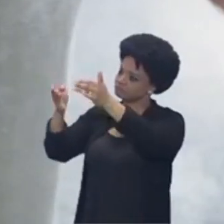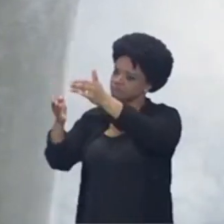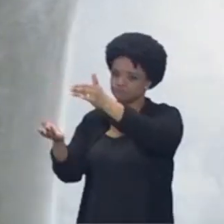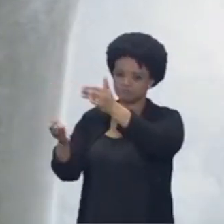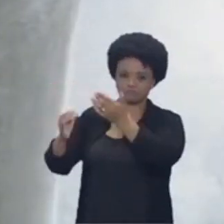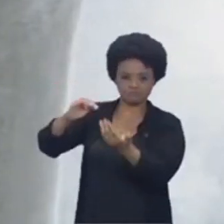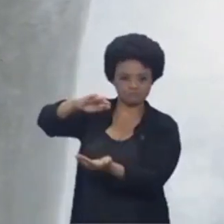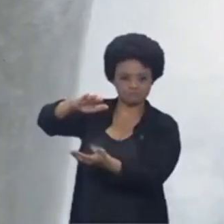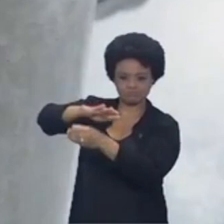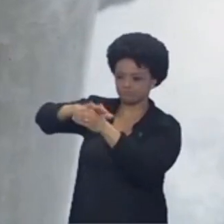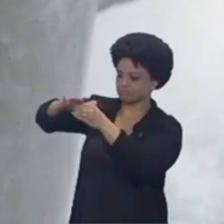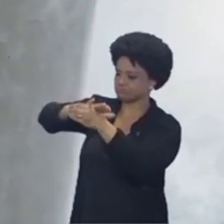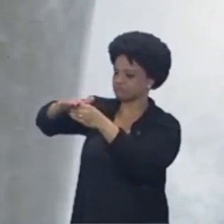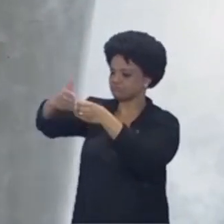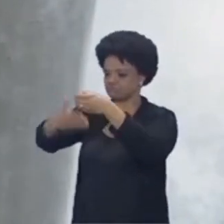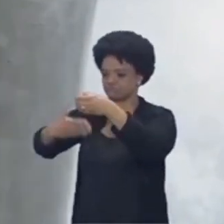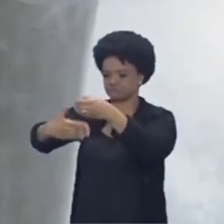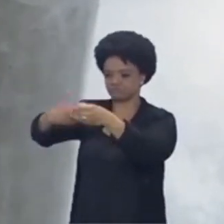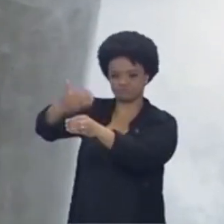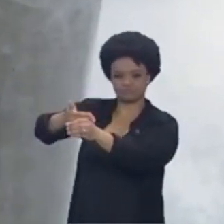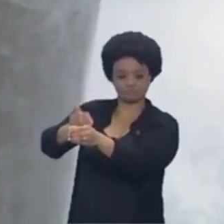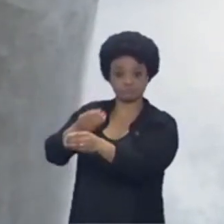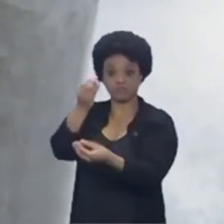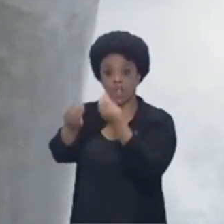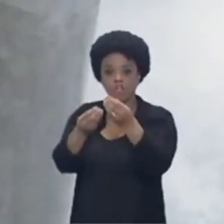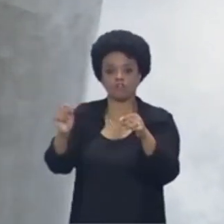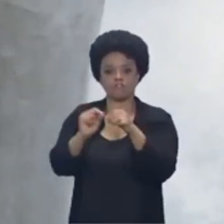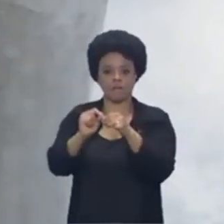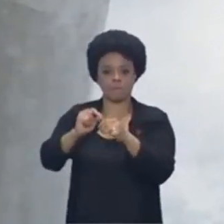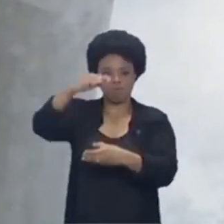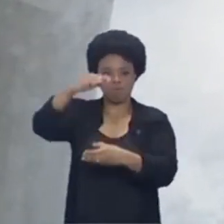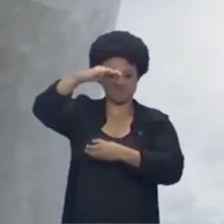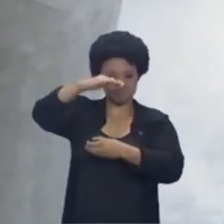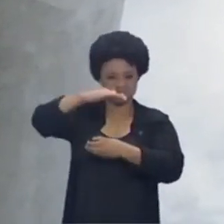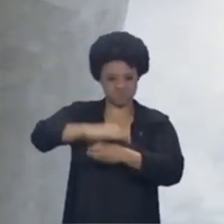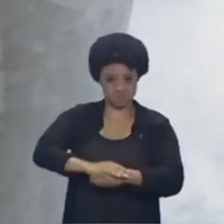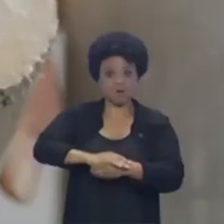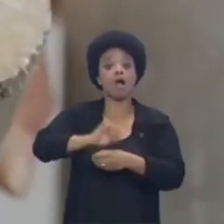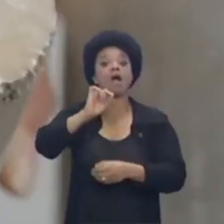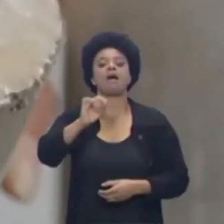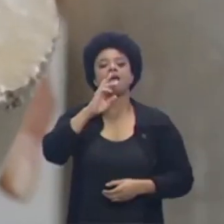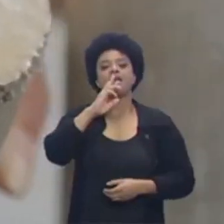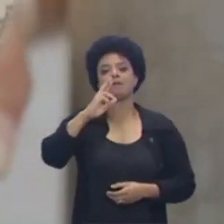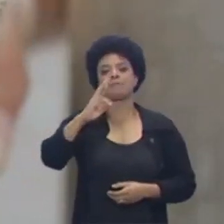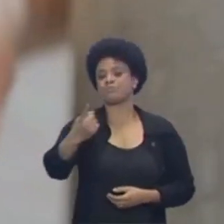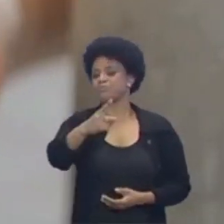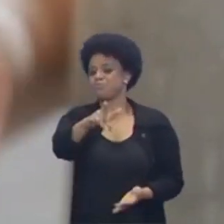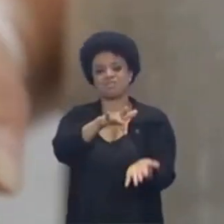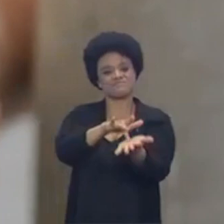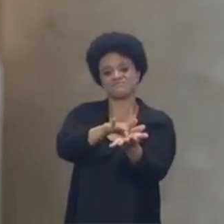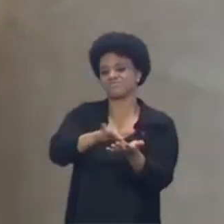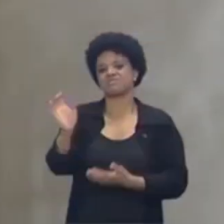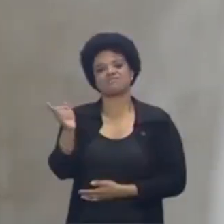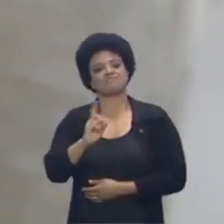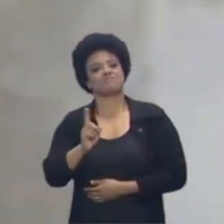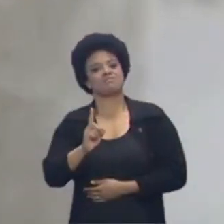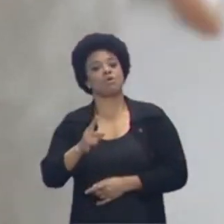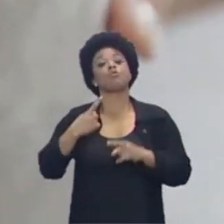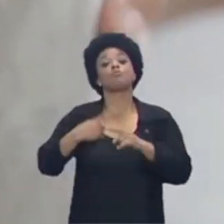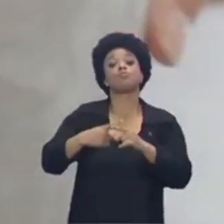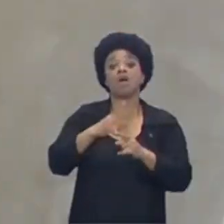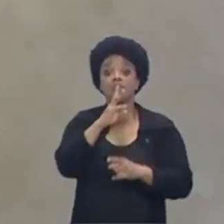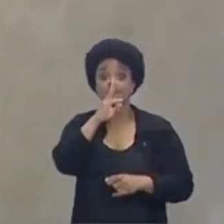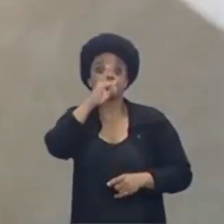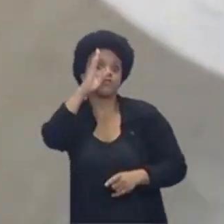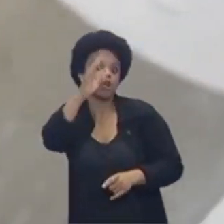faces. Isso é importante para que na hora de aplicar a compressão, o resultado não seja falseado, uma vez que a força aplicada